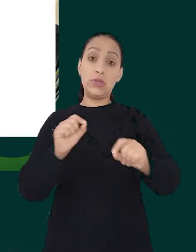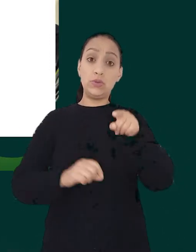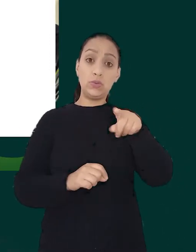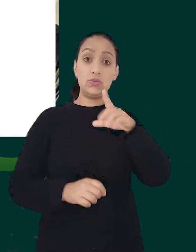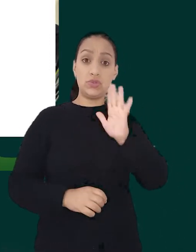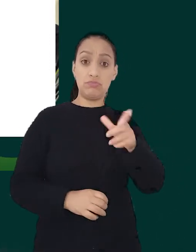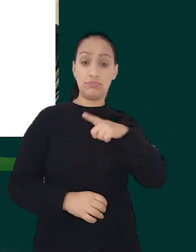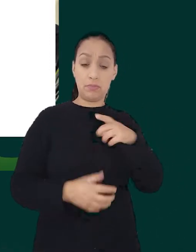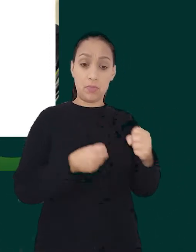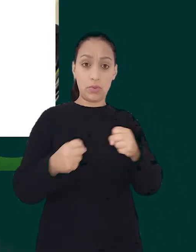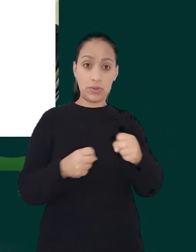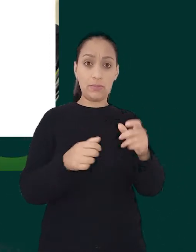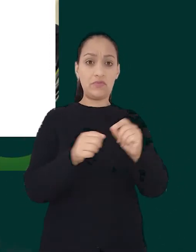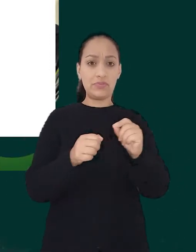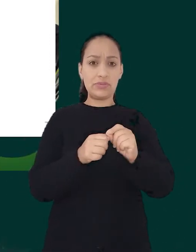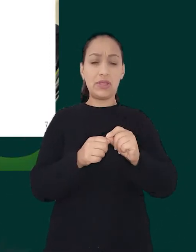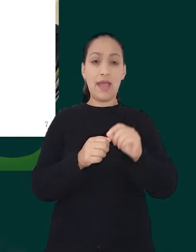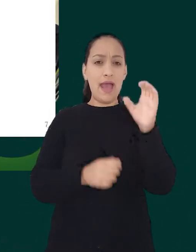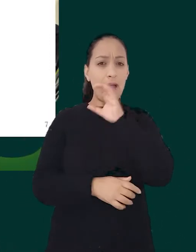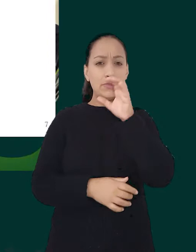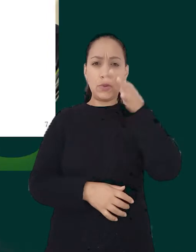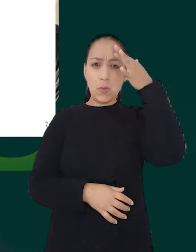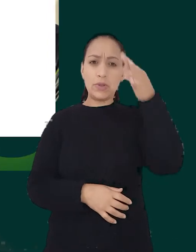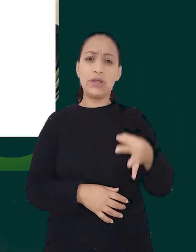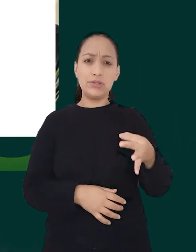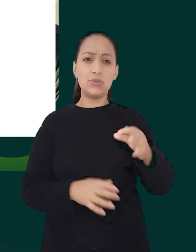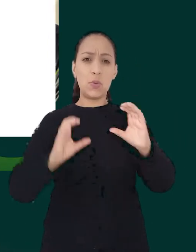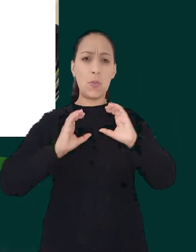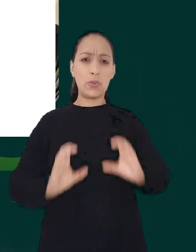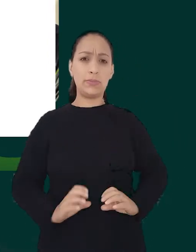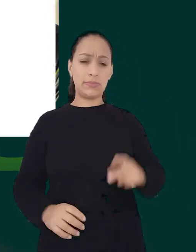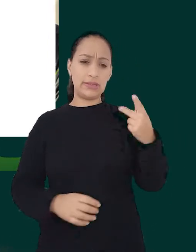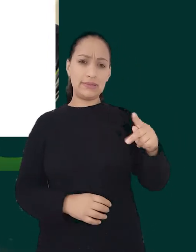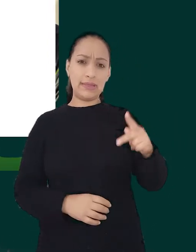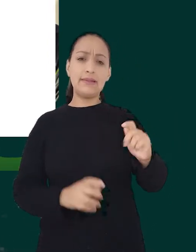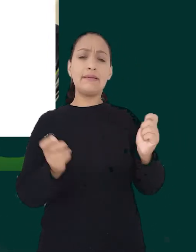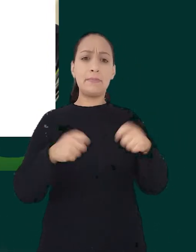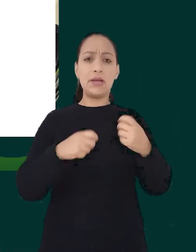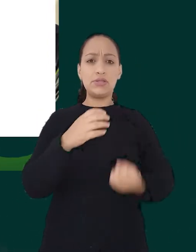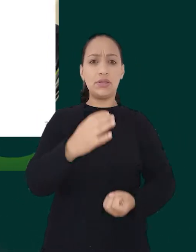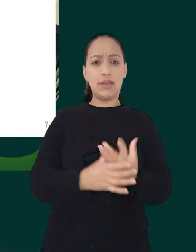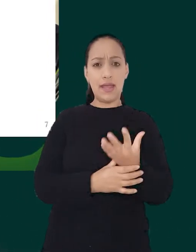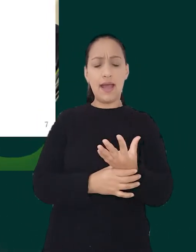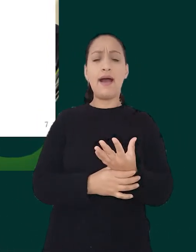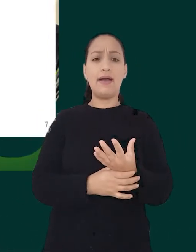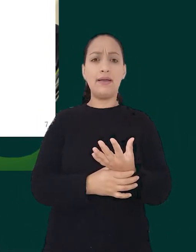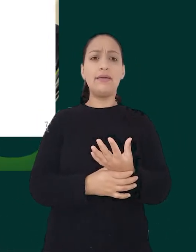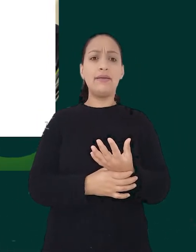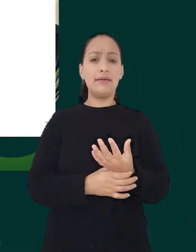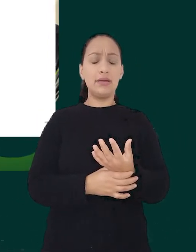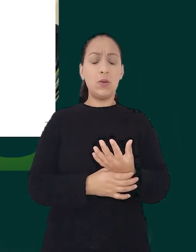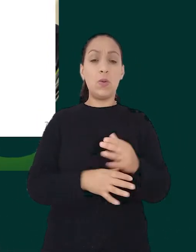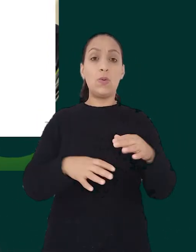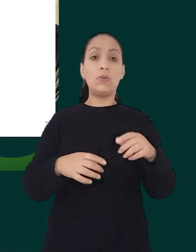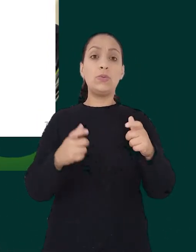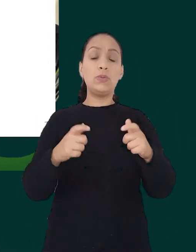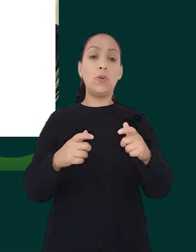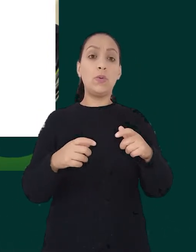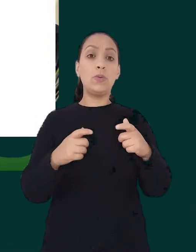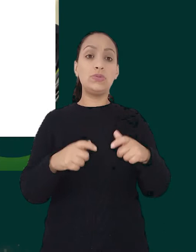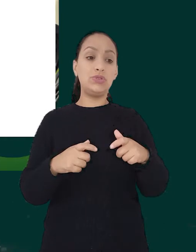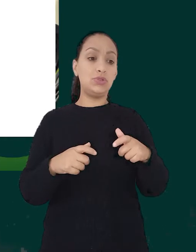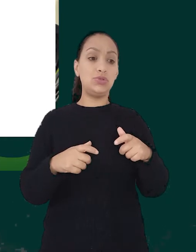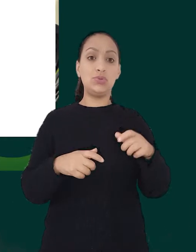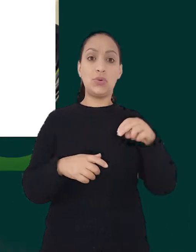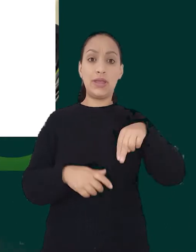tu logo compreende o comportamento dele e tu pode criar situações onde o NPC vai